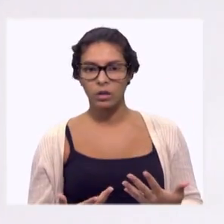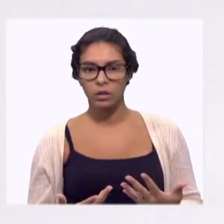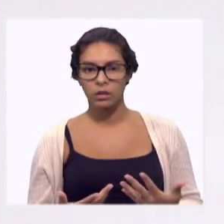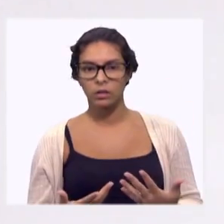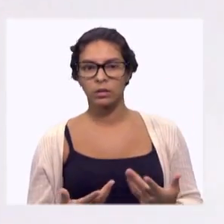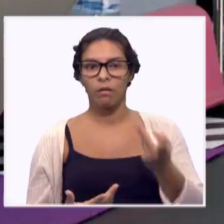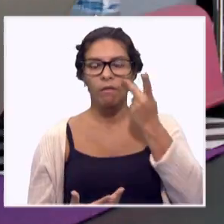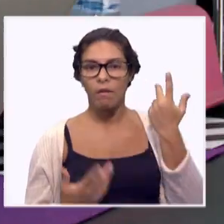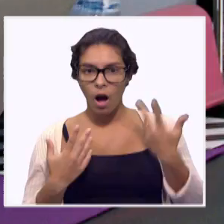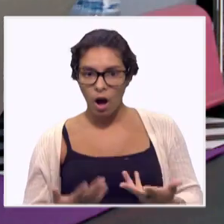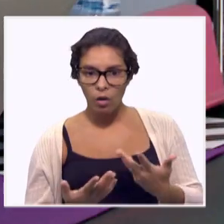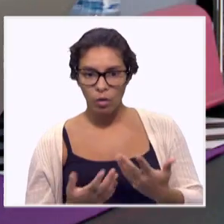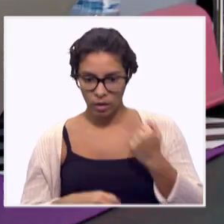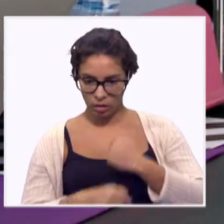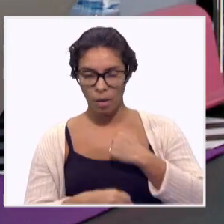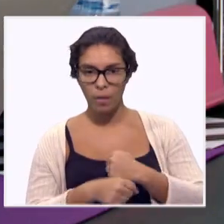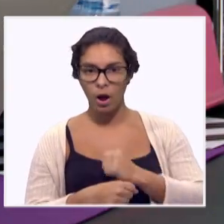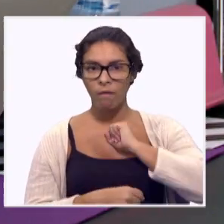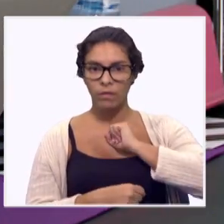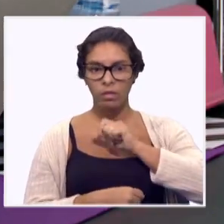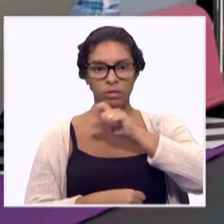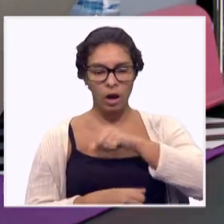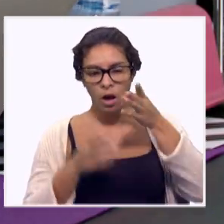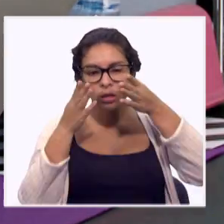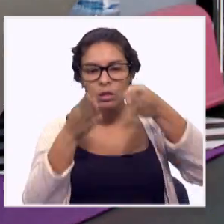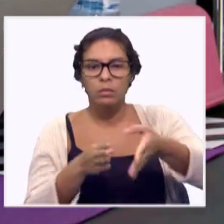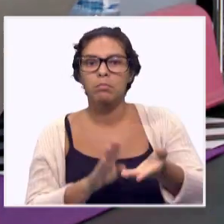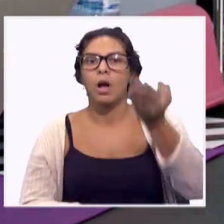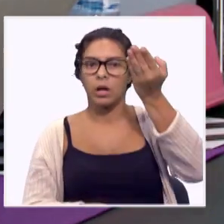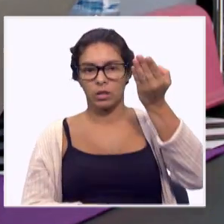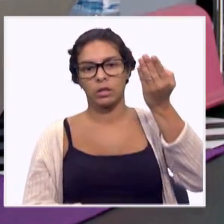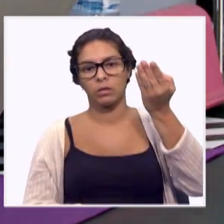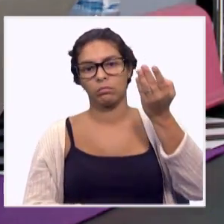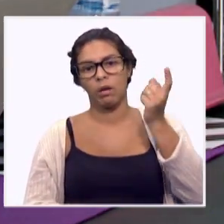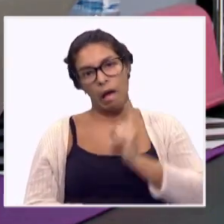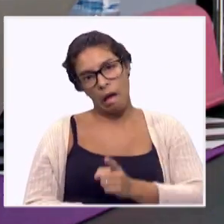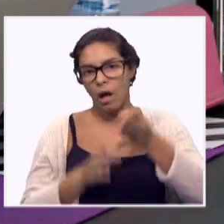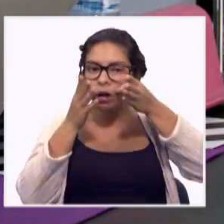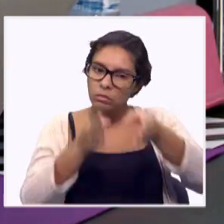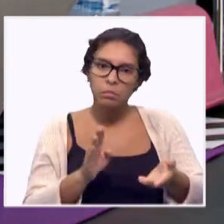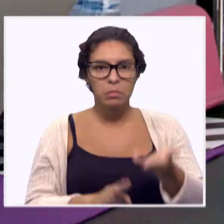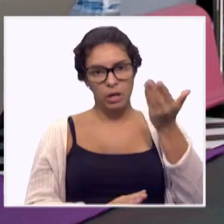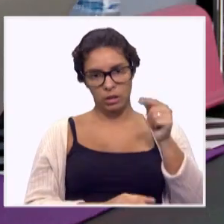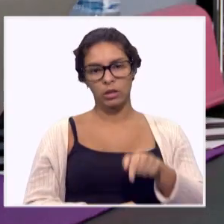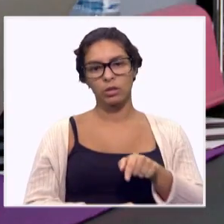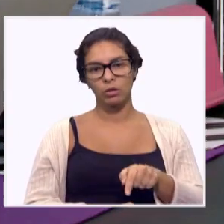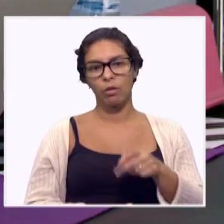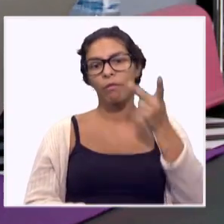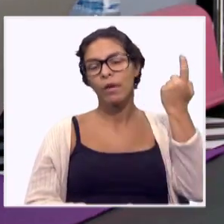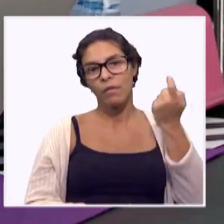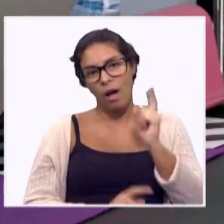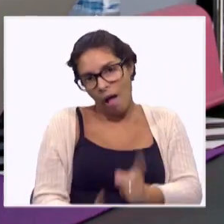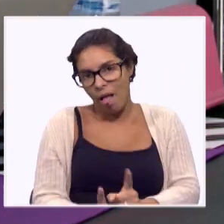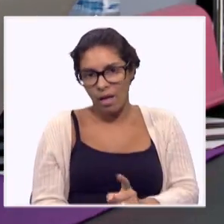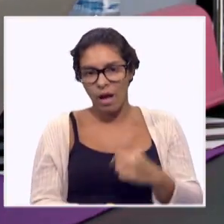momento. E se no momento eu vejo que o meu trabalho merece mais atenção, então vai ter mais atenção.